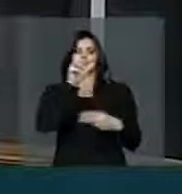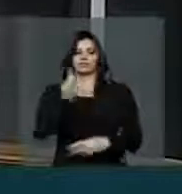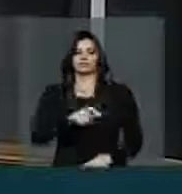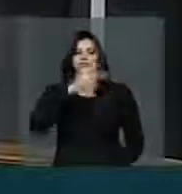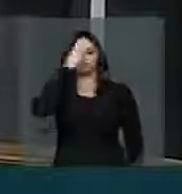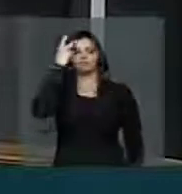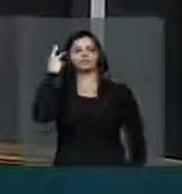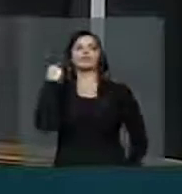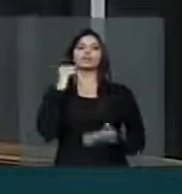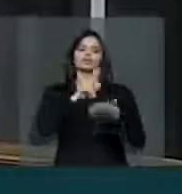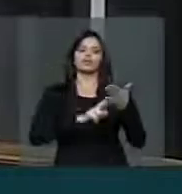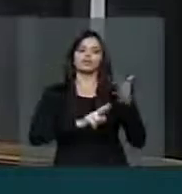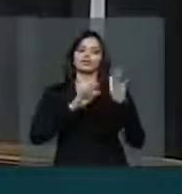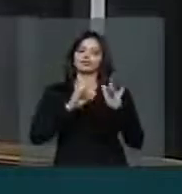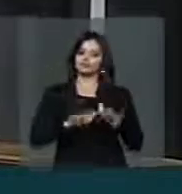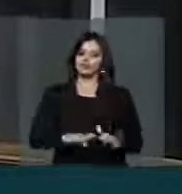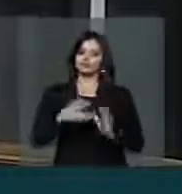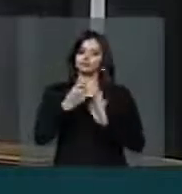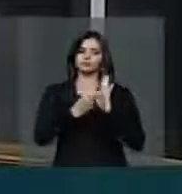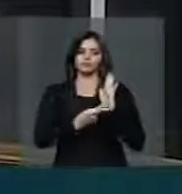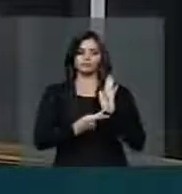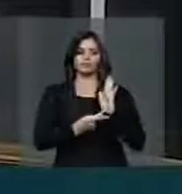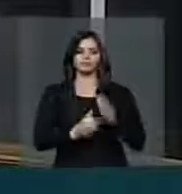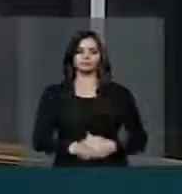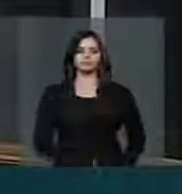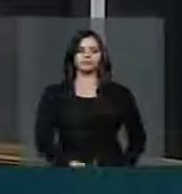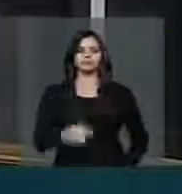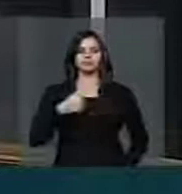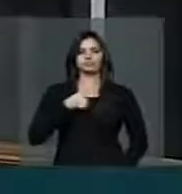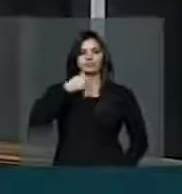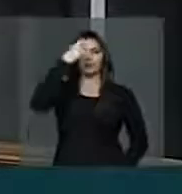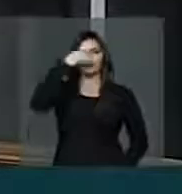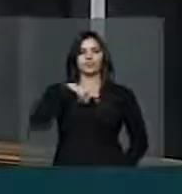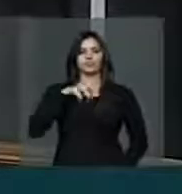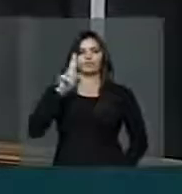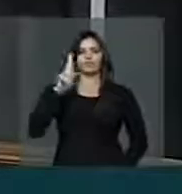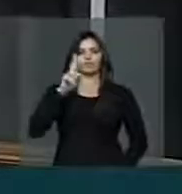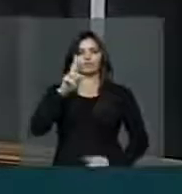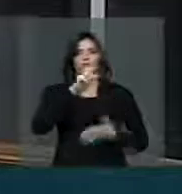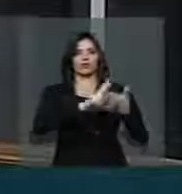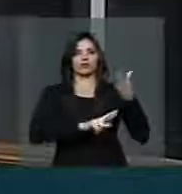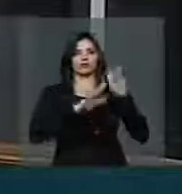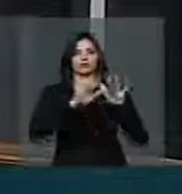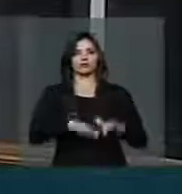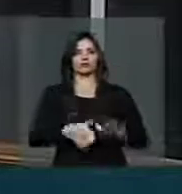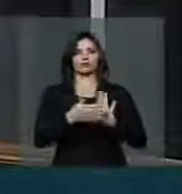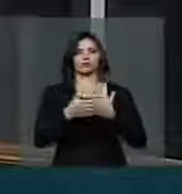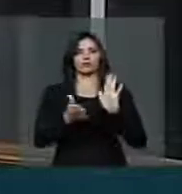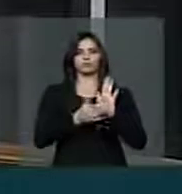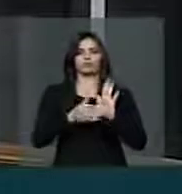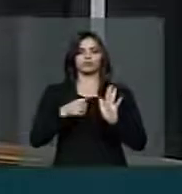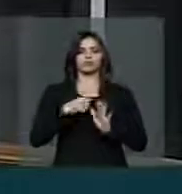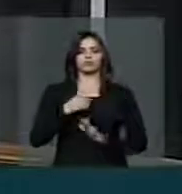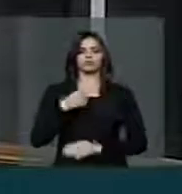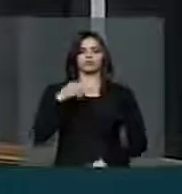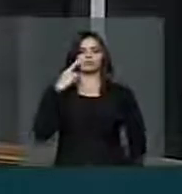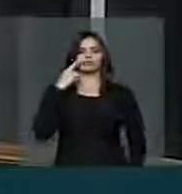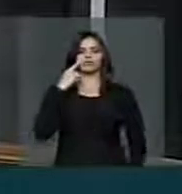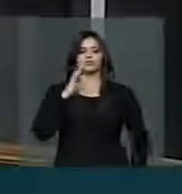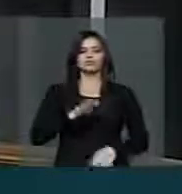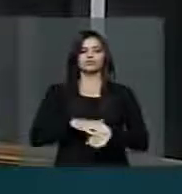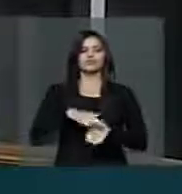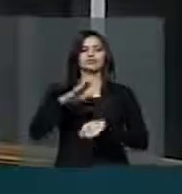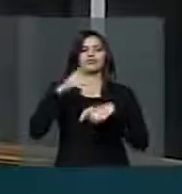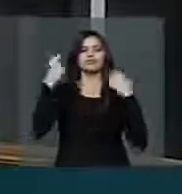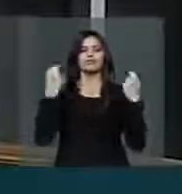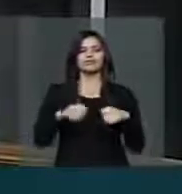pelo relatar o projeto. Como fui a relatora dessa importante proposta, considero mais do que